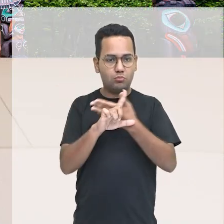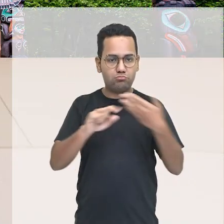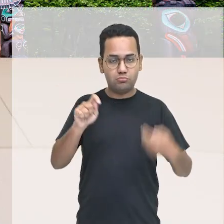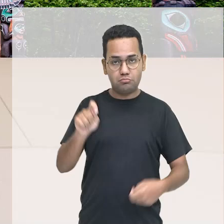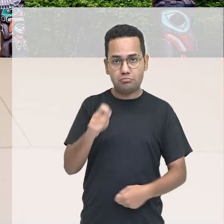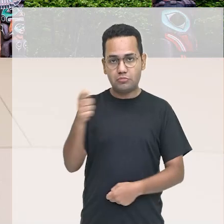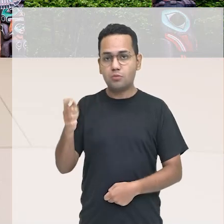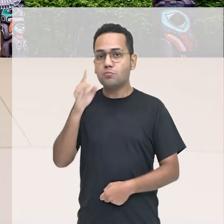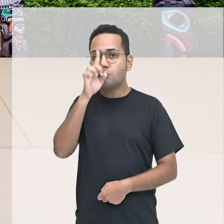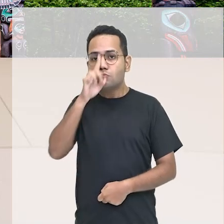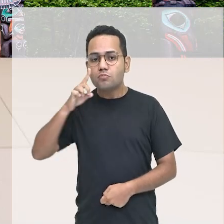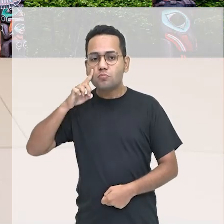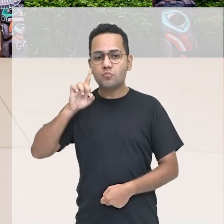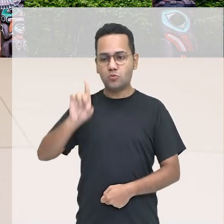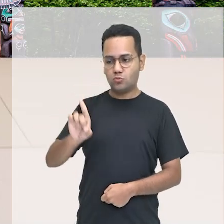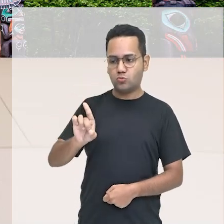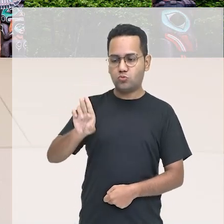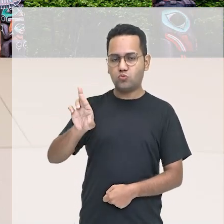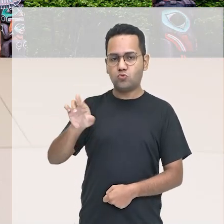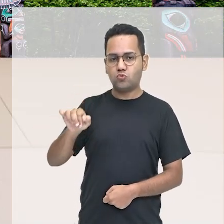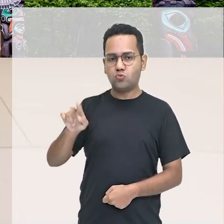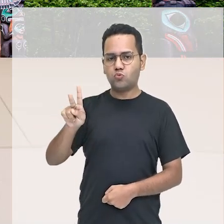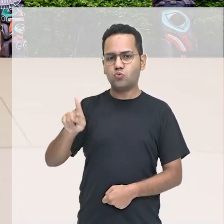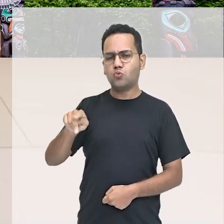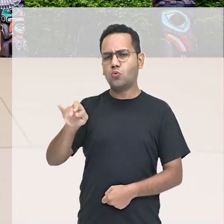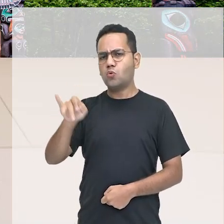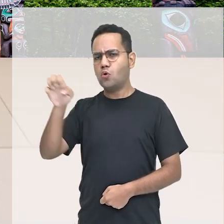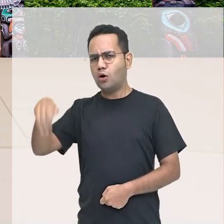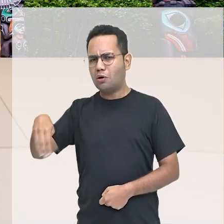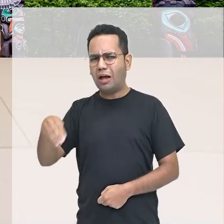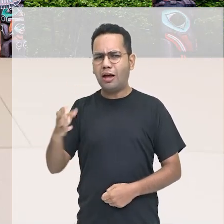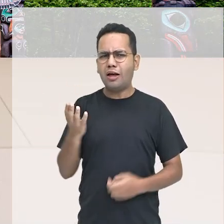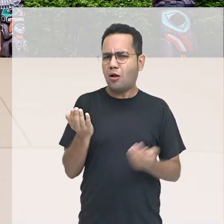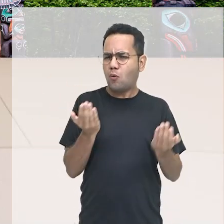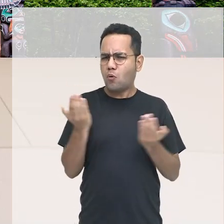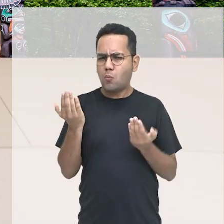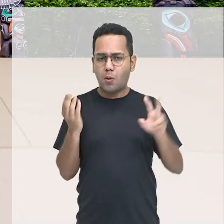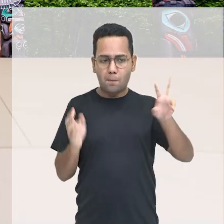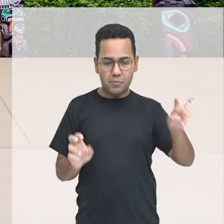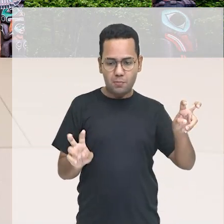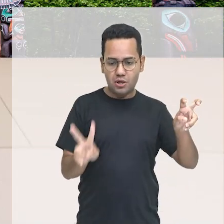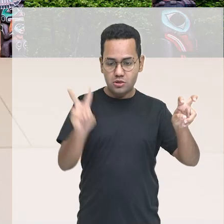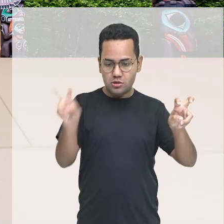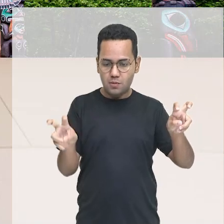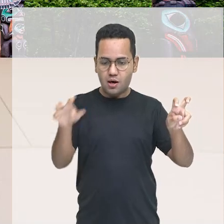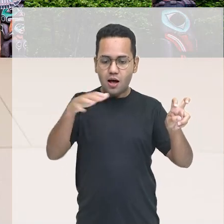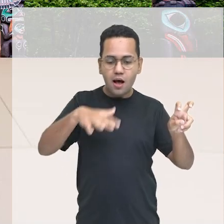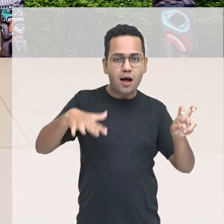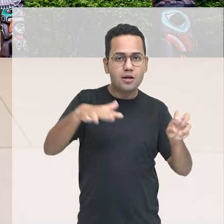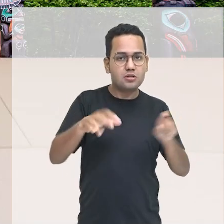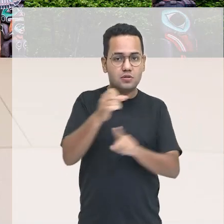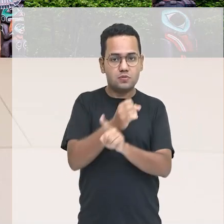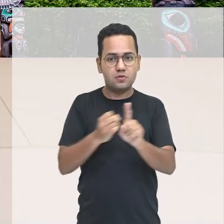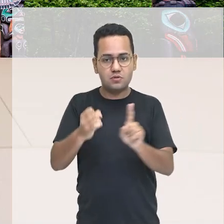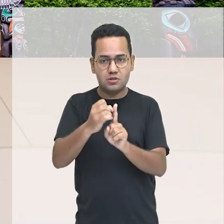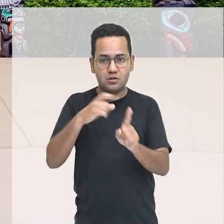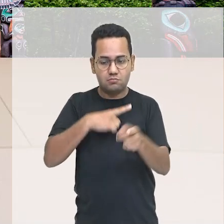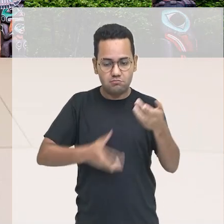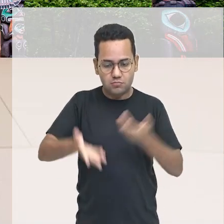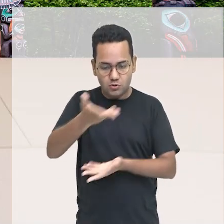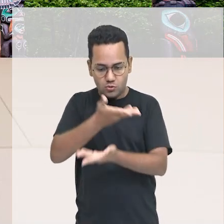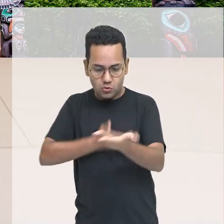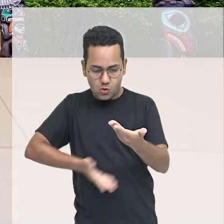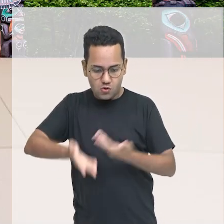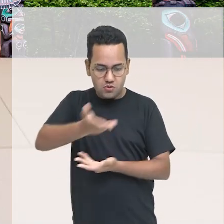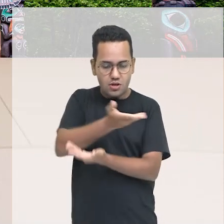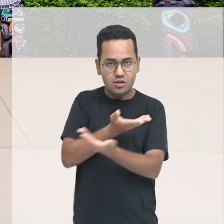essa questão do sagrado e do profano em todas as formações sociais humanas, em todos os